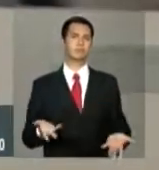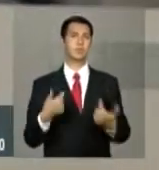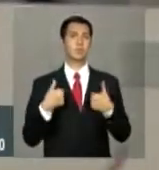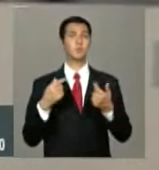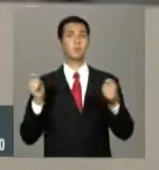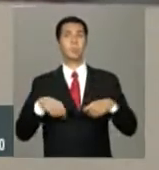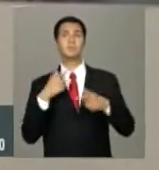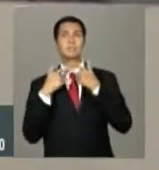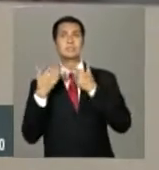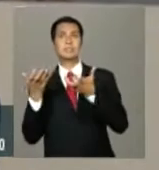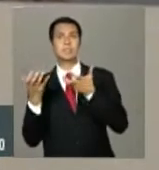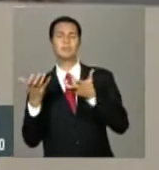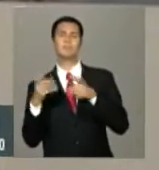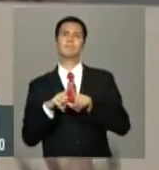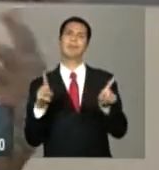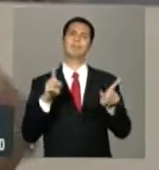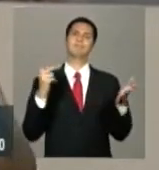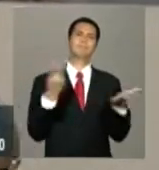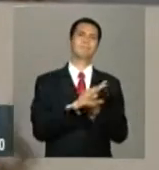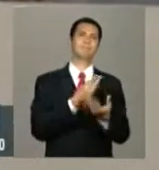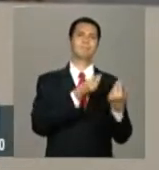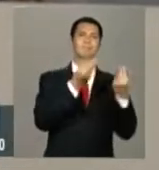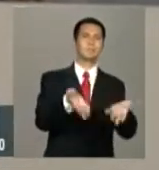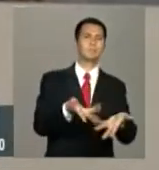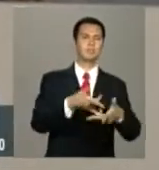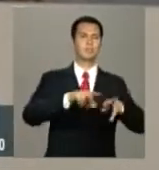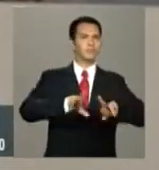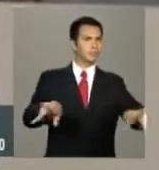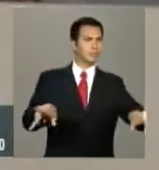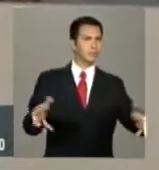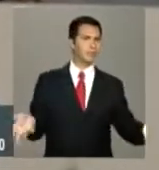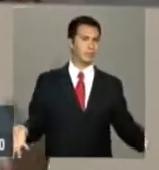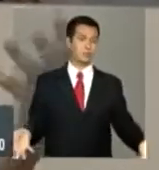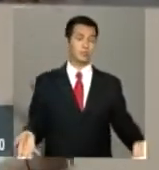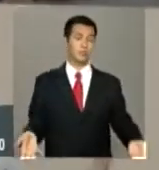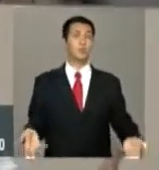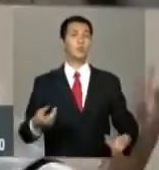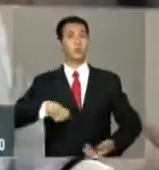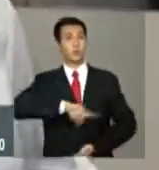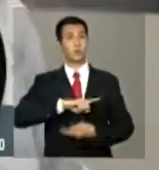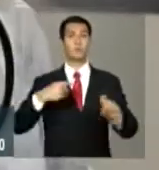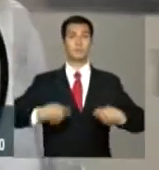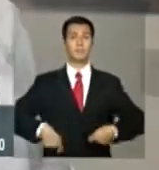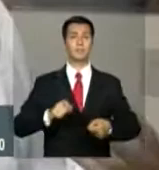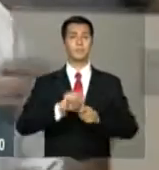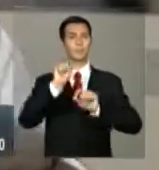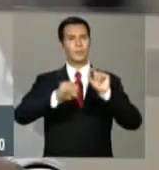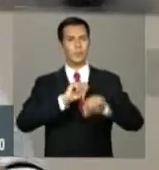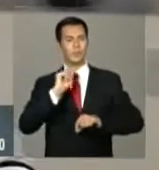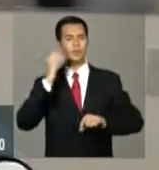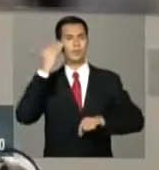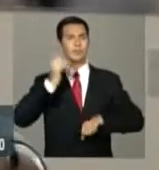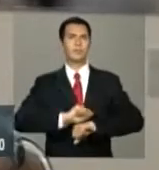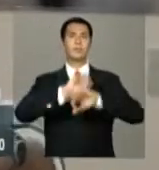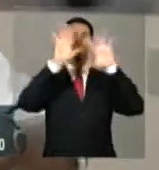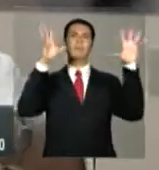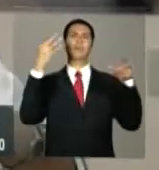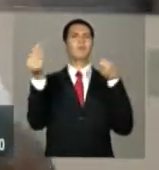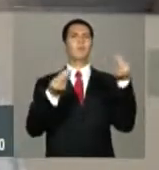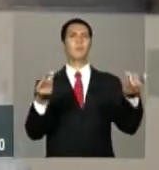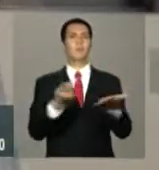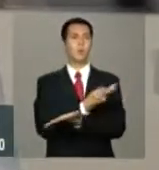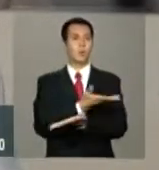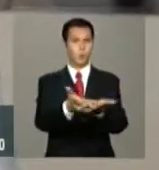uma coisa e dar outra. O que a gente tem sempre de fazer é entender as situações,